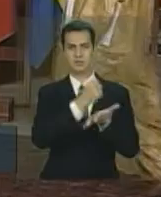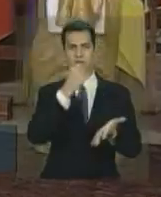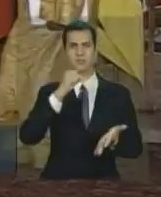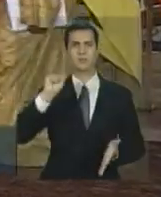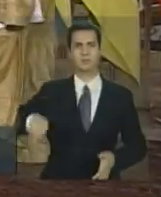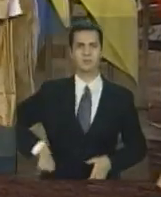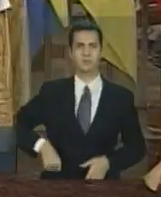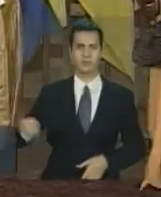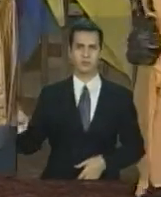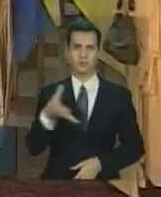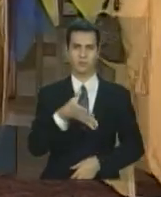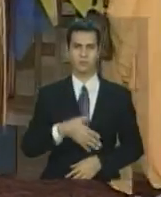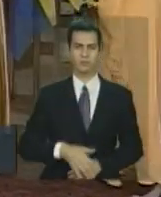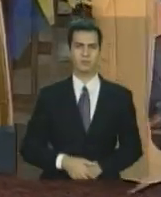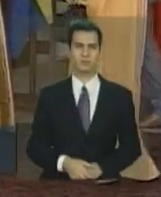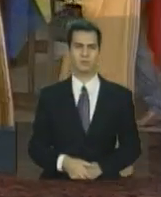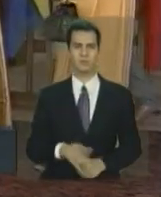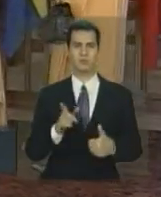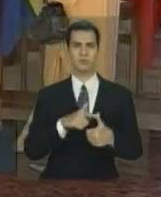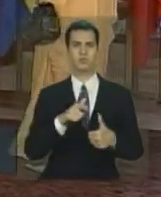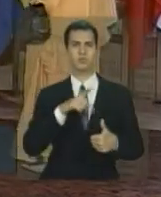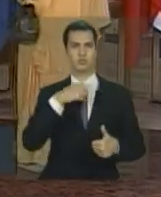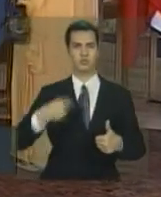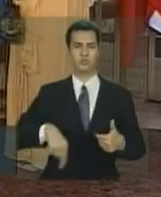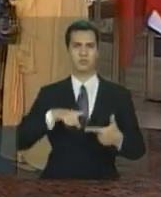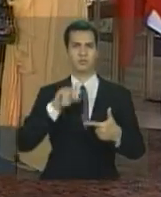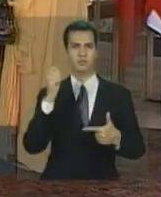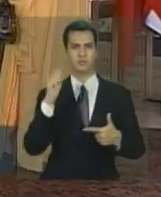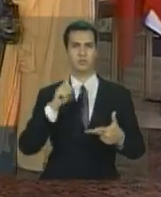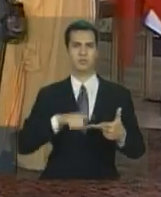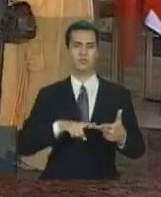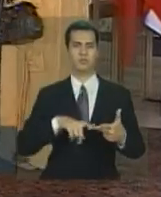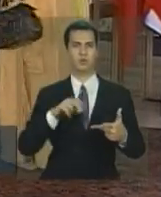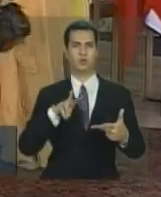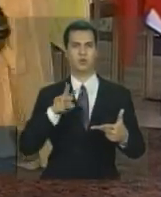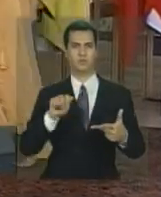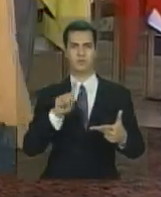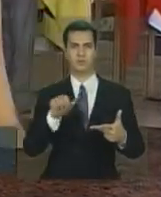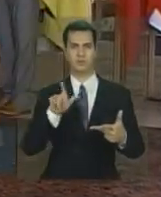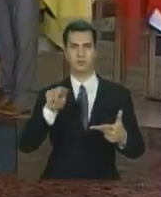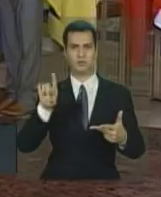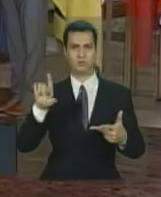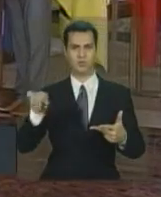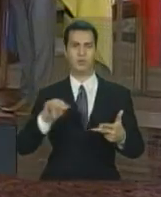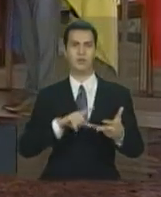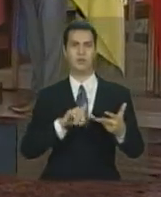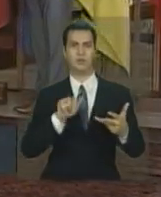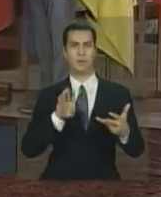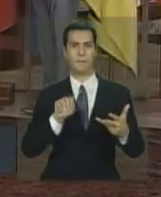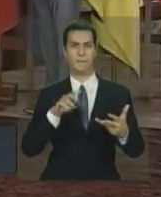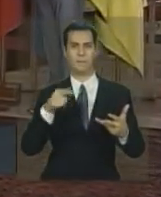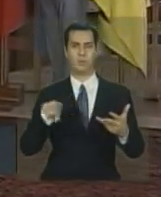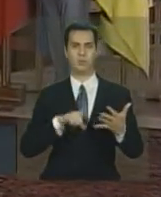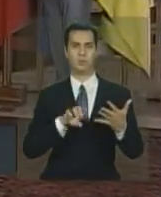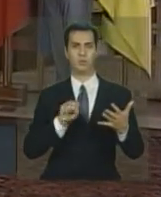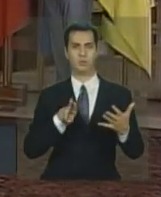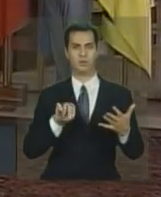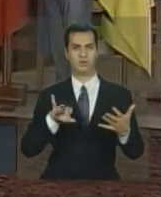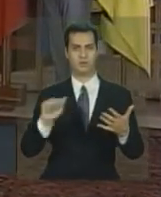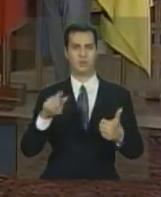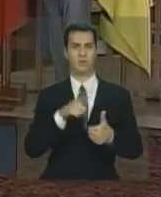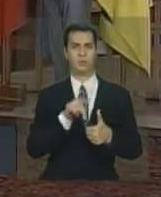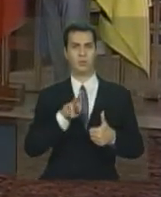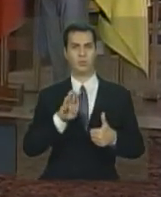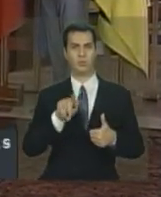esses embaixadores, como China, Argentina, Nova Zelândia, Gabão, Suécia,